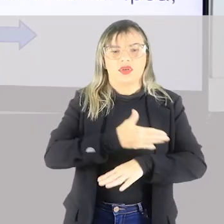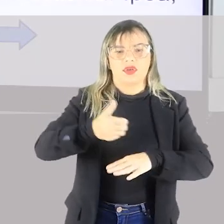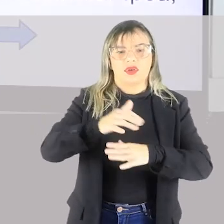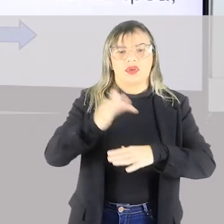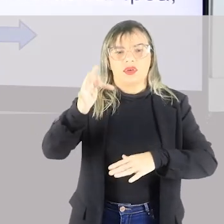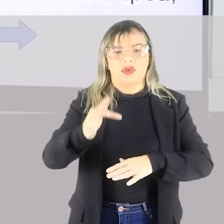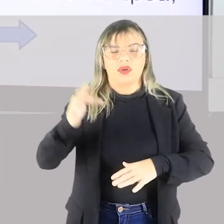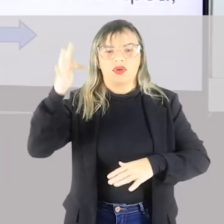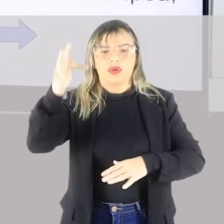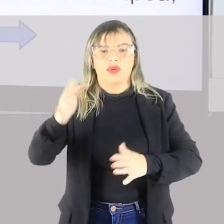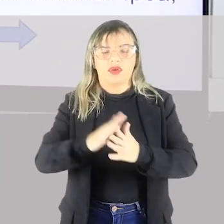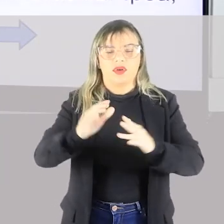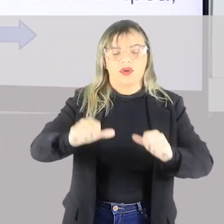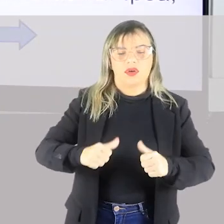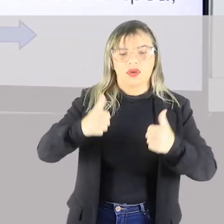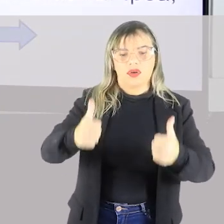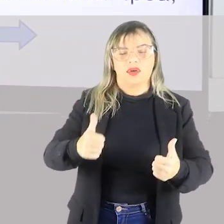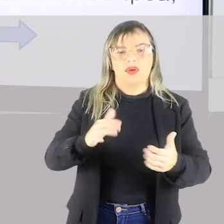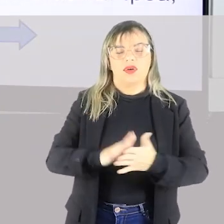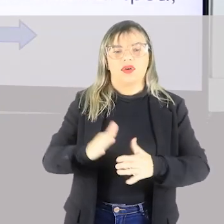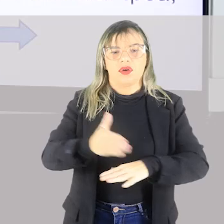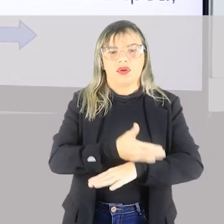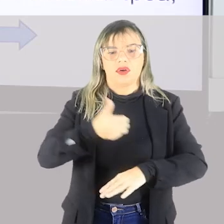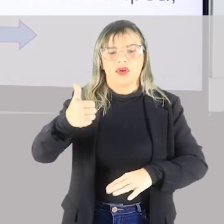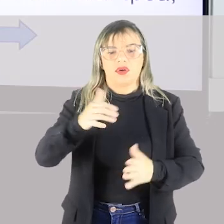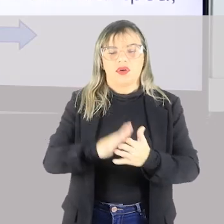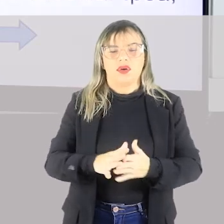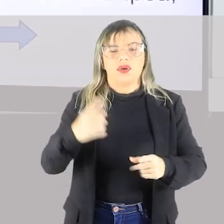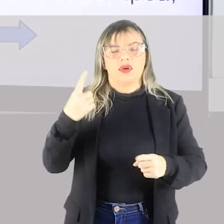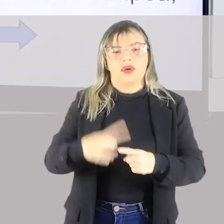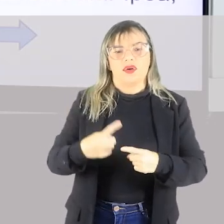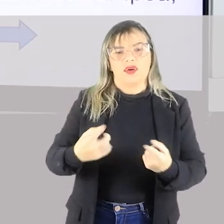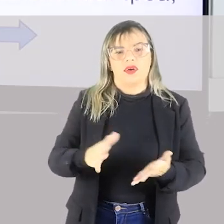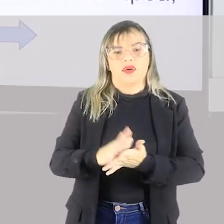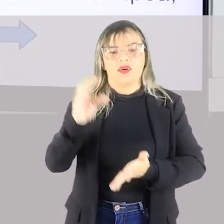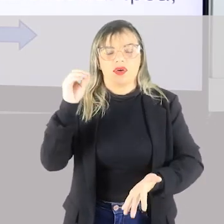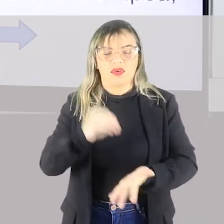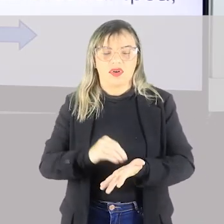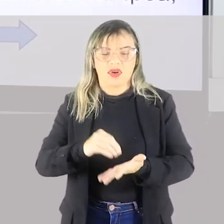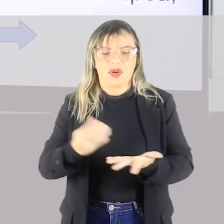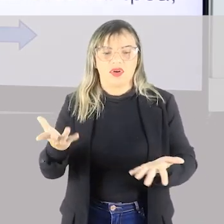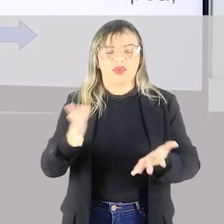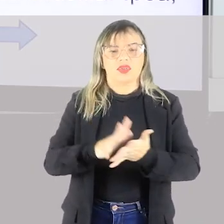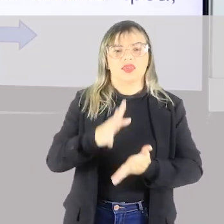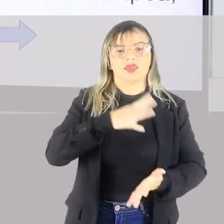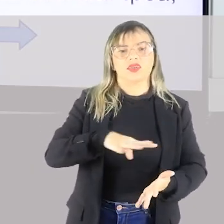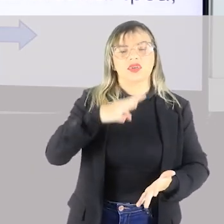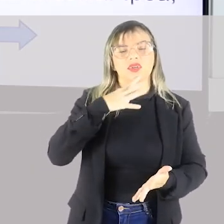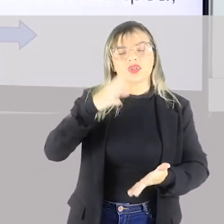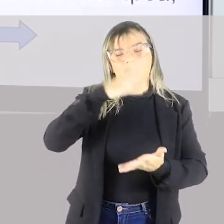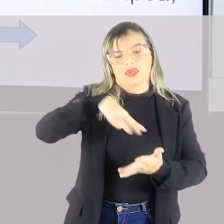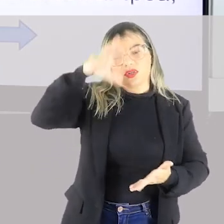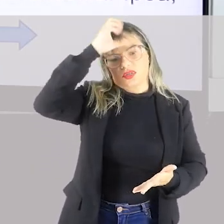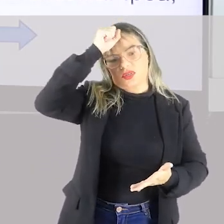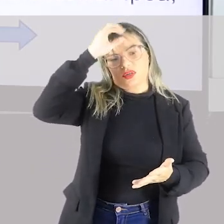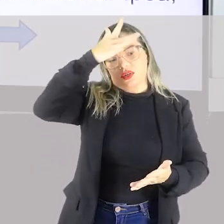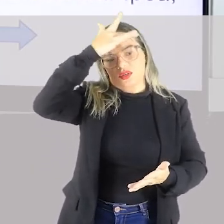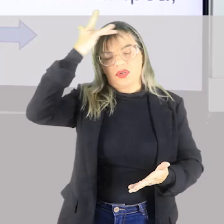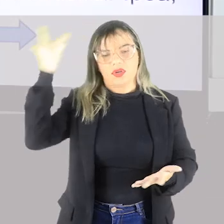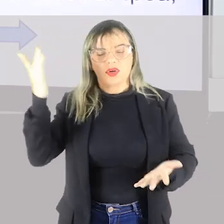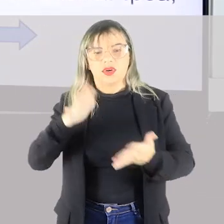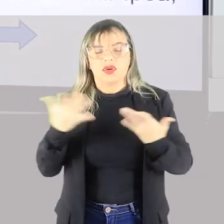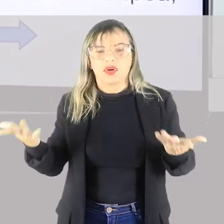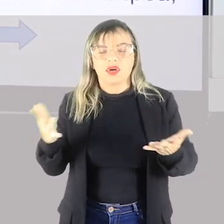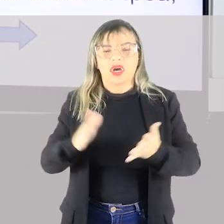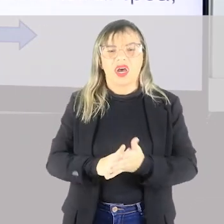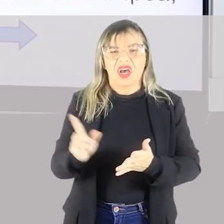para a gente ter uma qualidade de vida melhor. Porque às vezes é a falta de conhecimento que faz com que as pessoas não corram atrás do direito